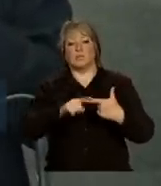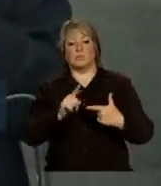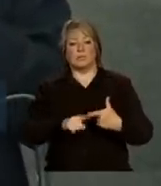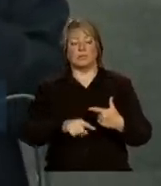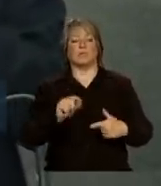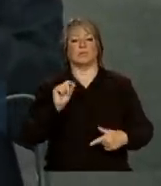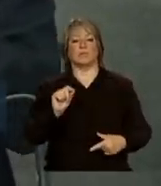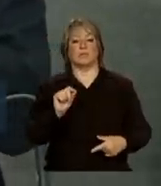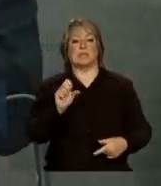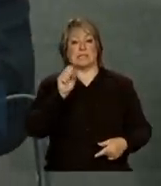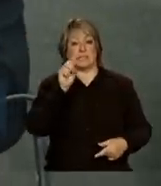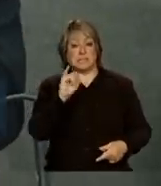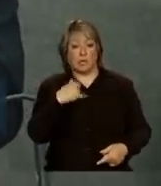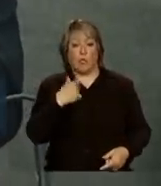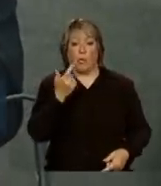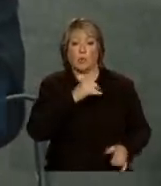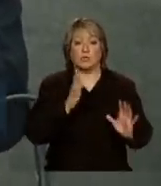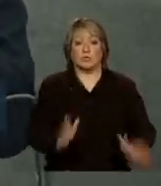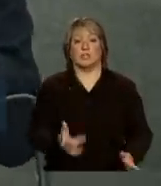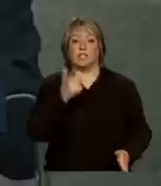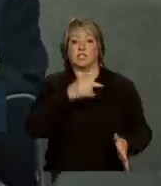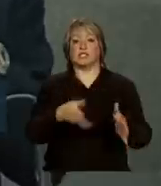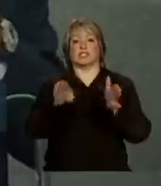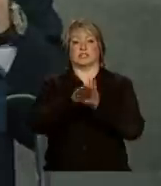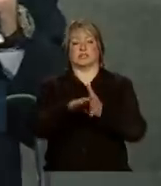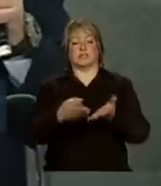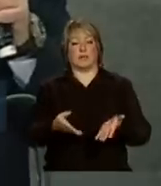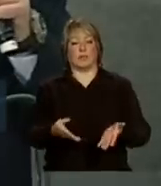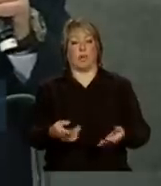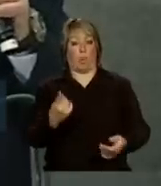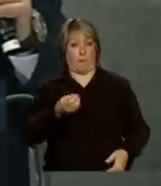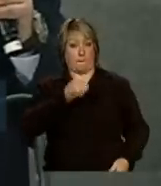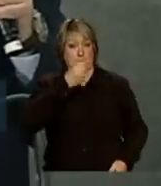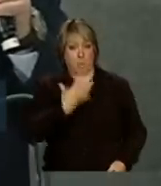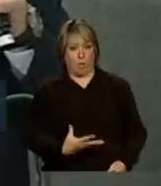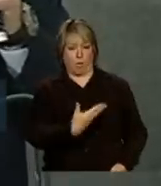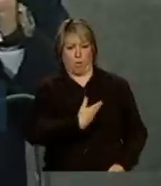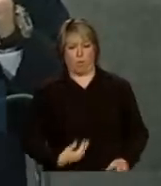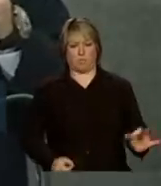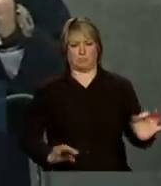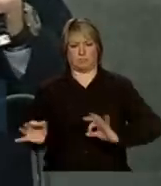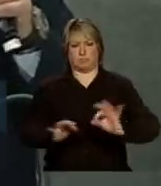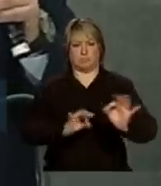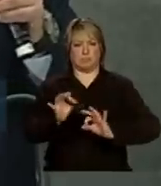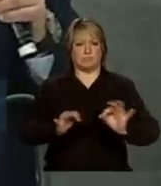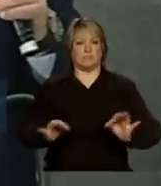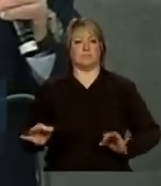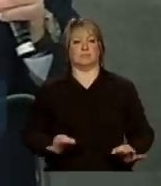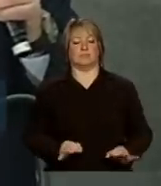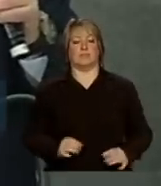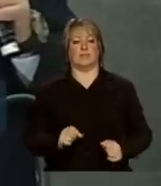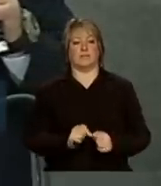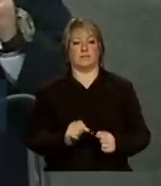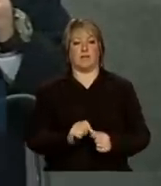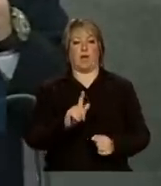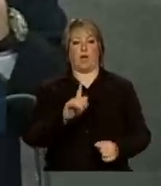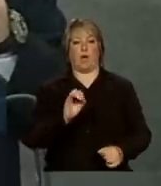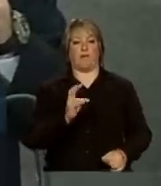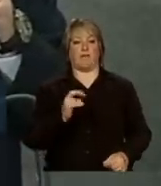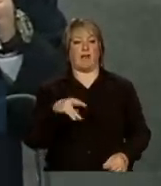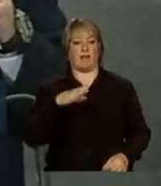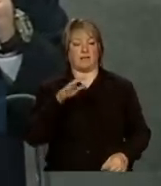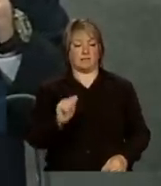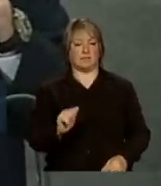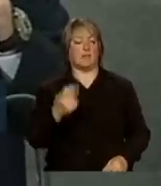cheque se eu tô conseguindo chegar eu digo uma boa governança Que estrutura eh para qualquer